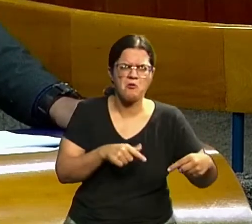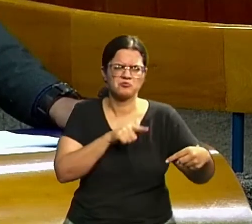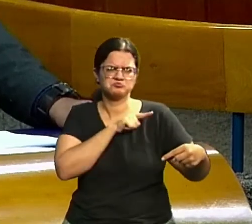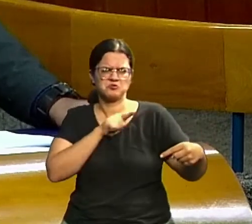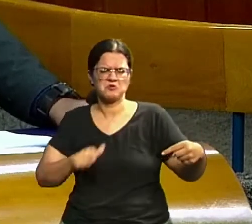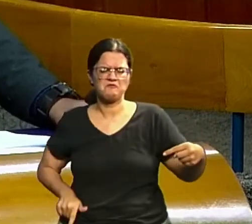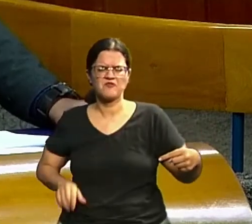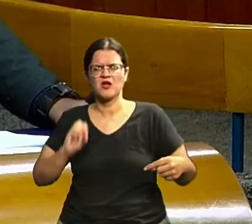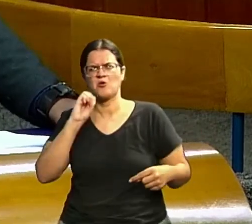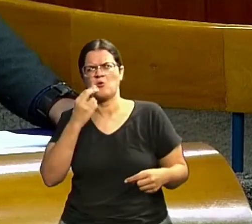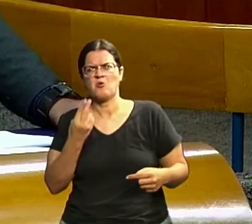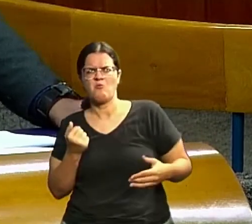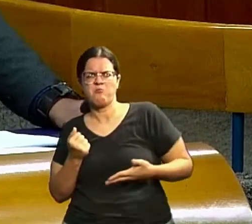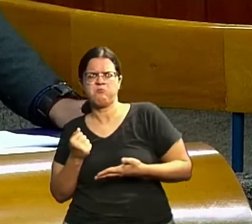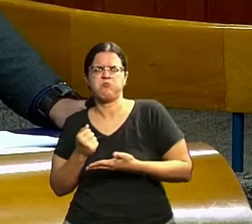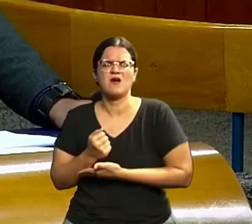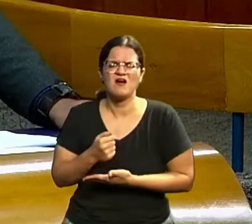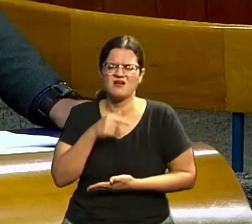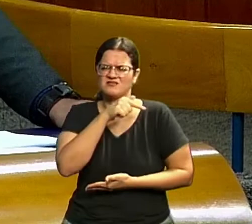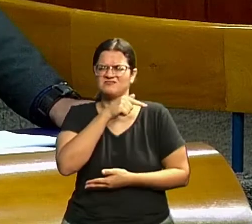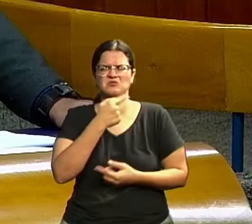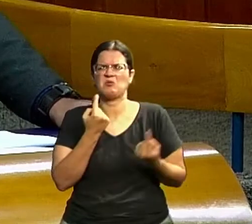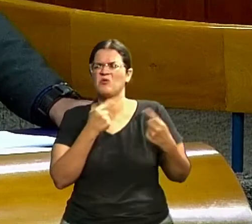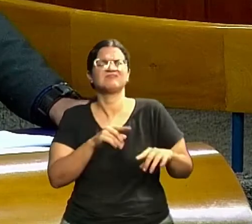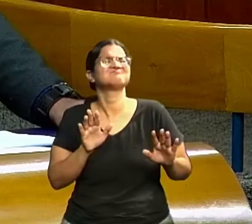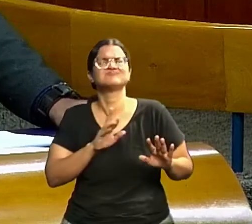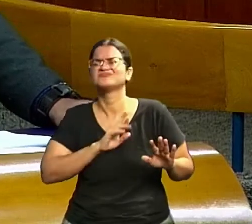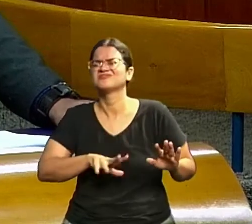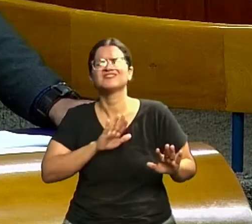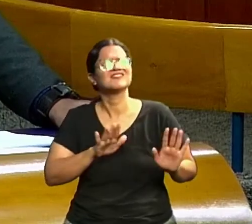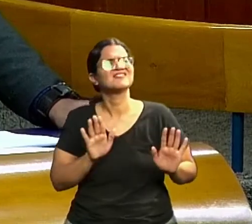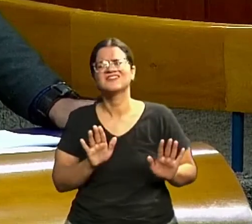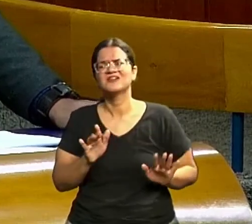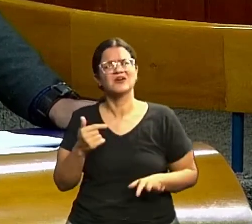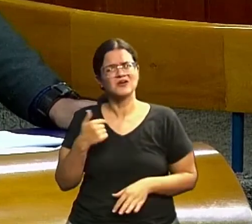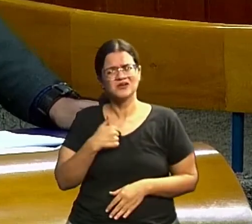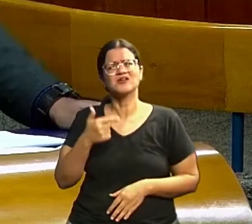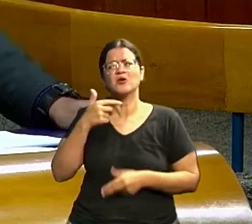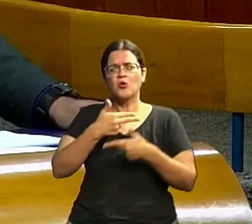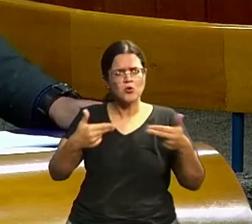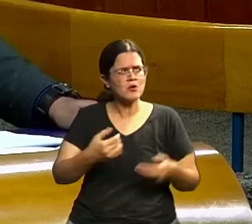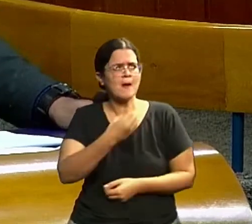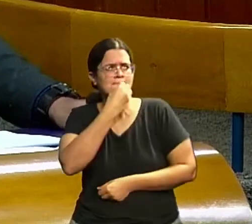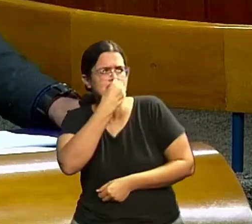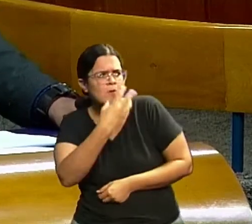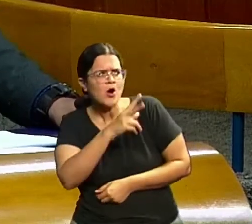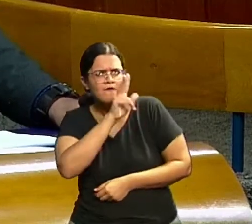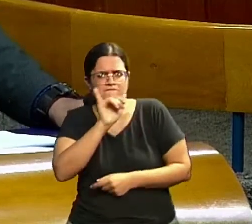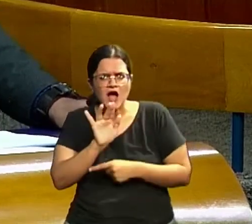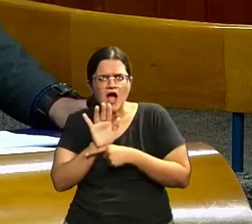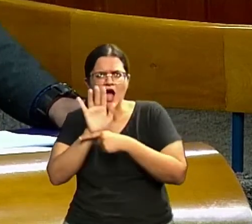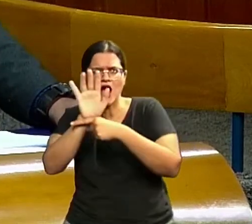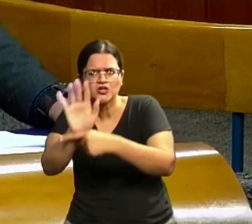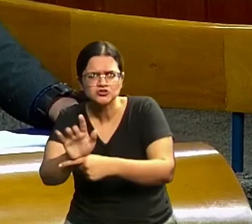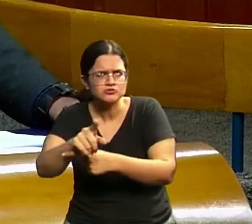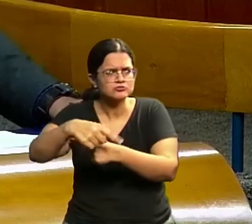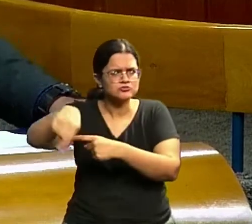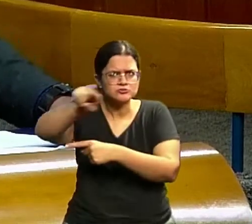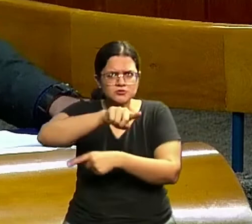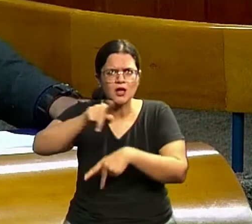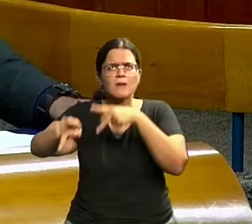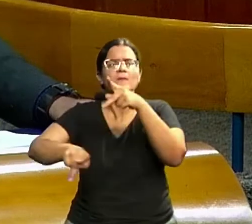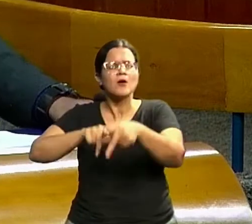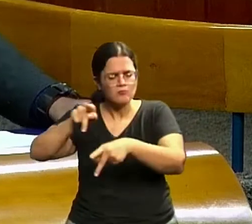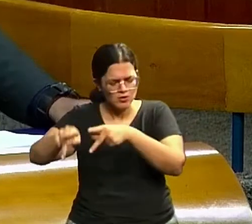do governo do município de Goiânia, do Rogério Cruz. Pelo contrário, matérias que for bom para aqueles que nos pagam, que são os nossos